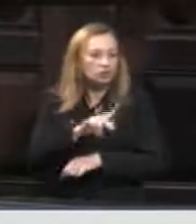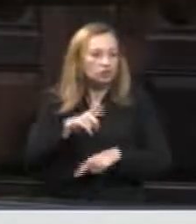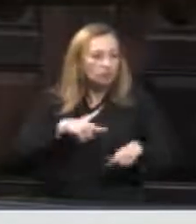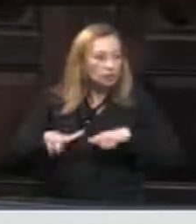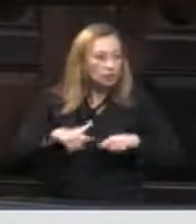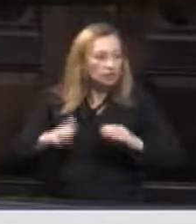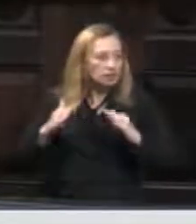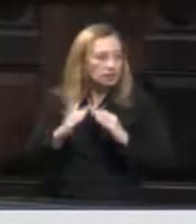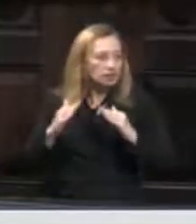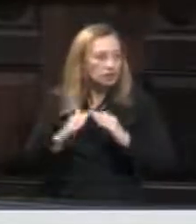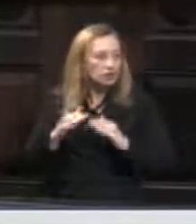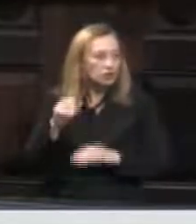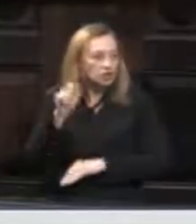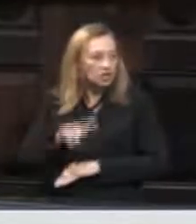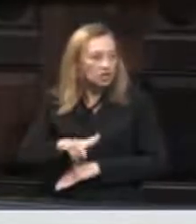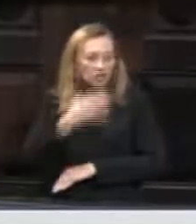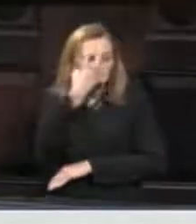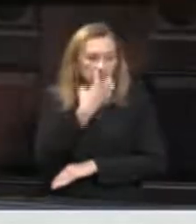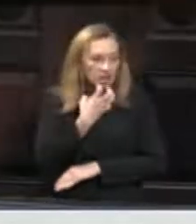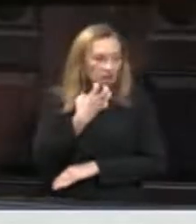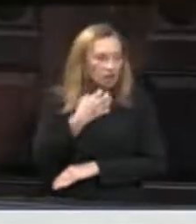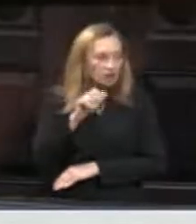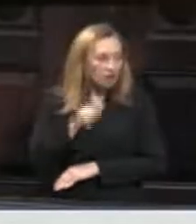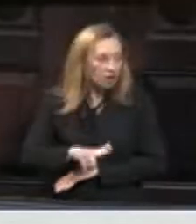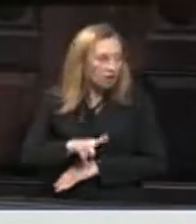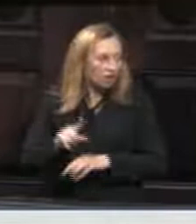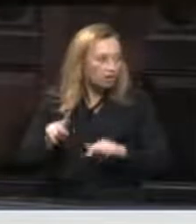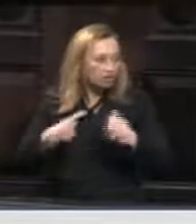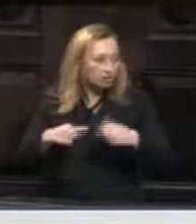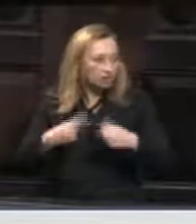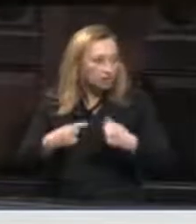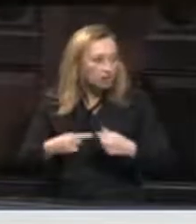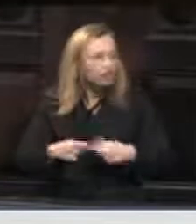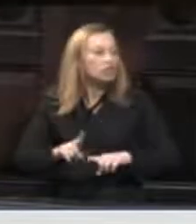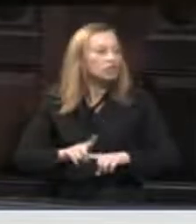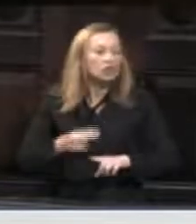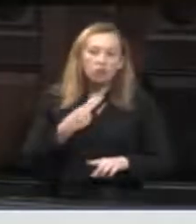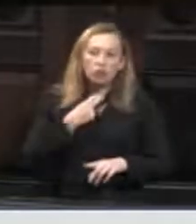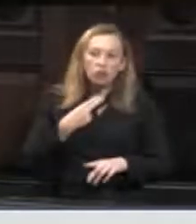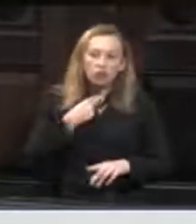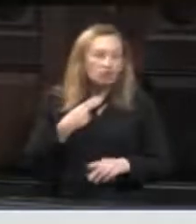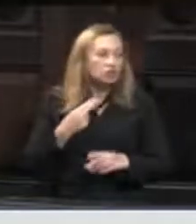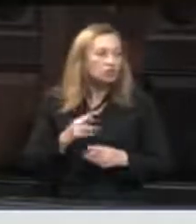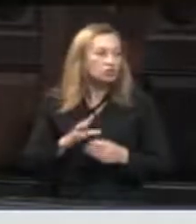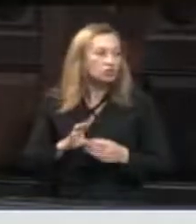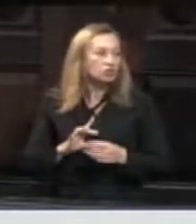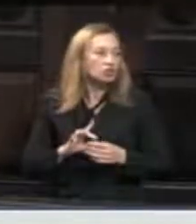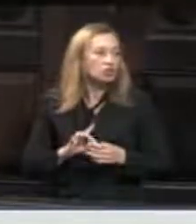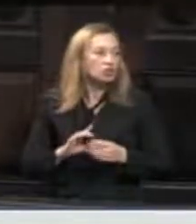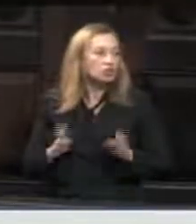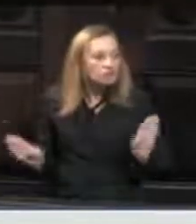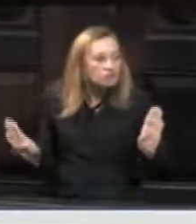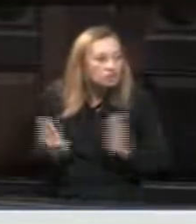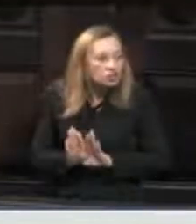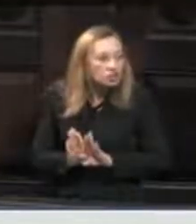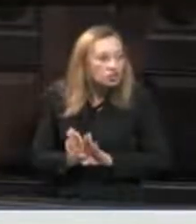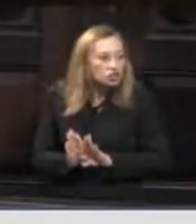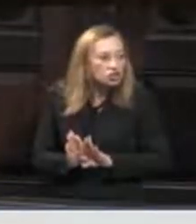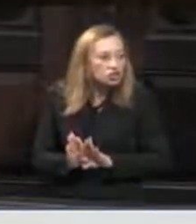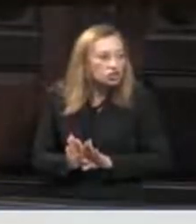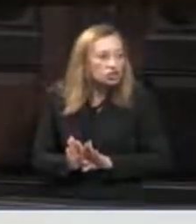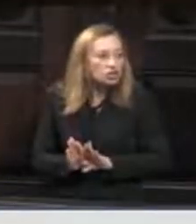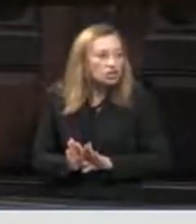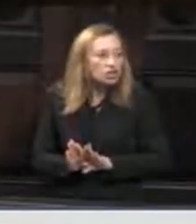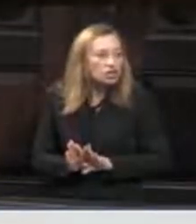casa, o que agrava e muito essas ameaças. Então não podemos naturalizar o fechamento e a ameaça